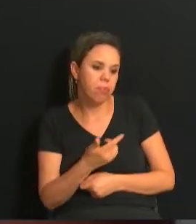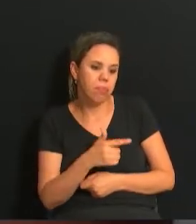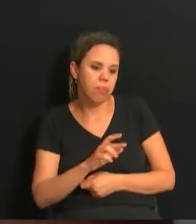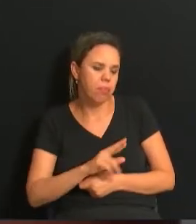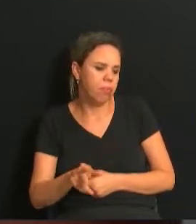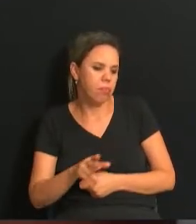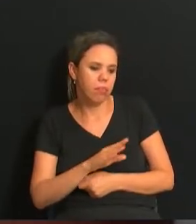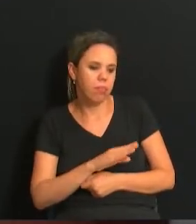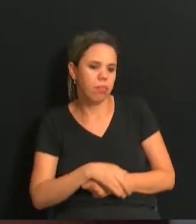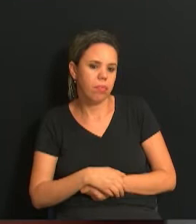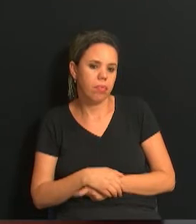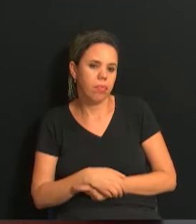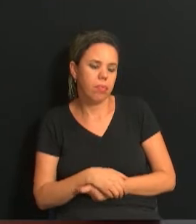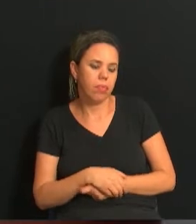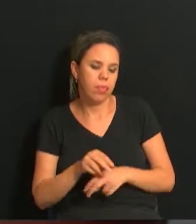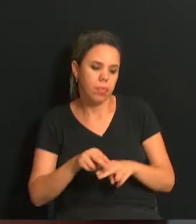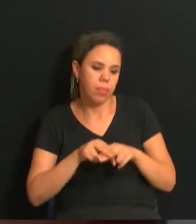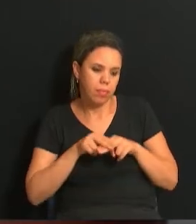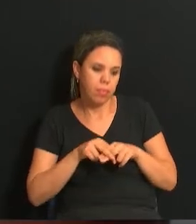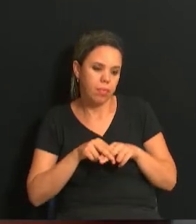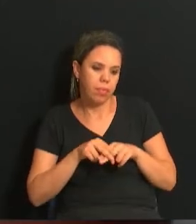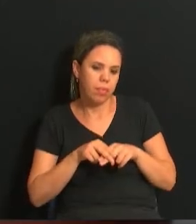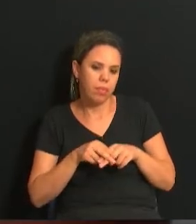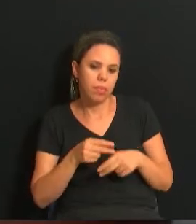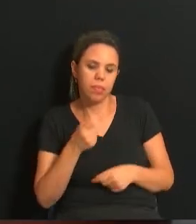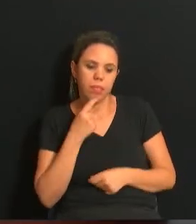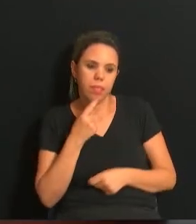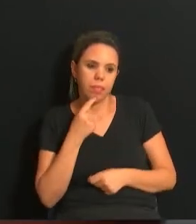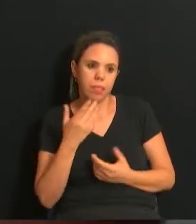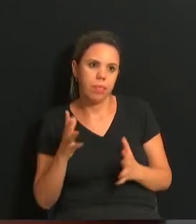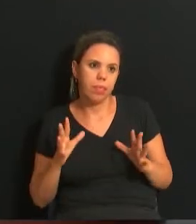essa pauta. E é por isso que Campinas,